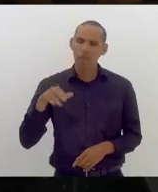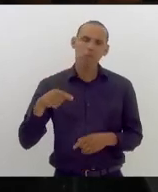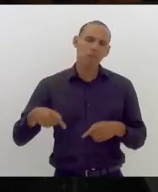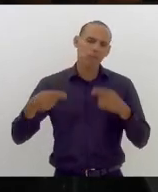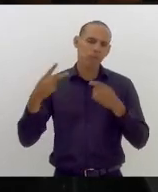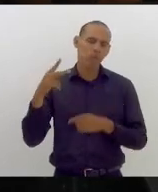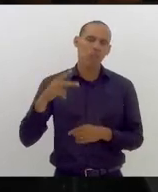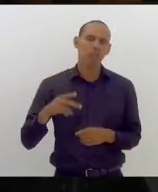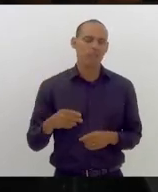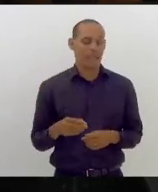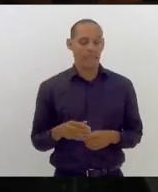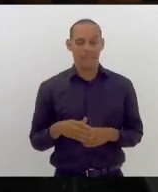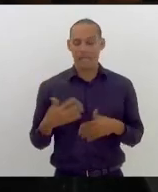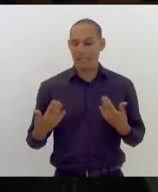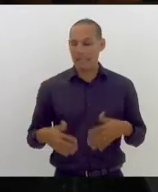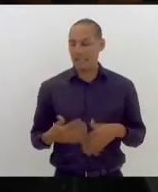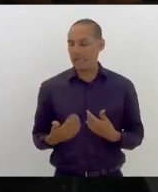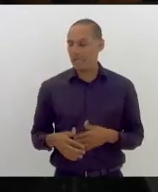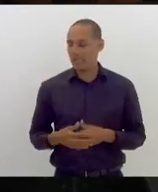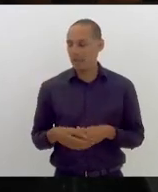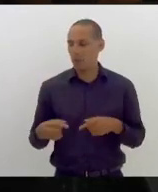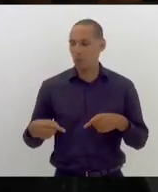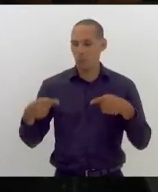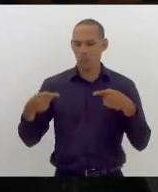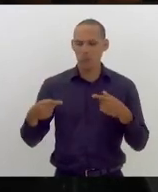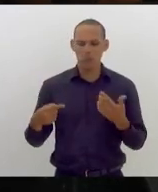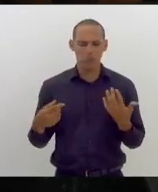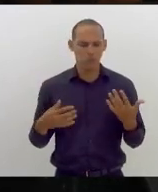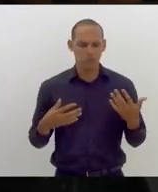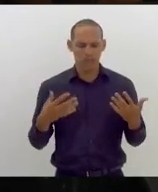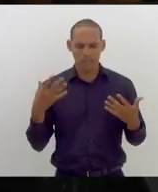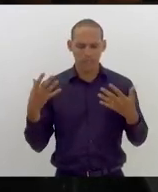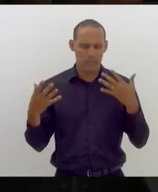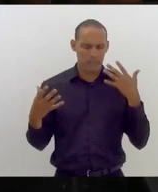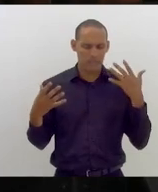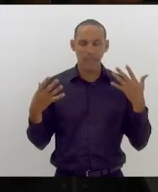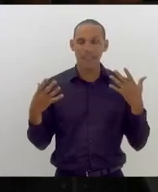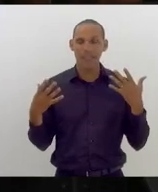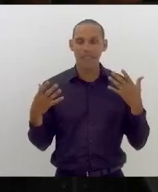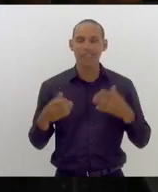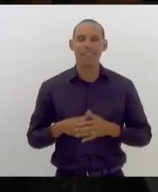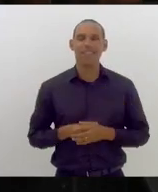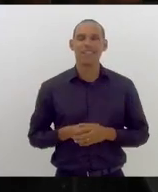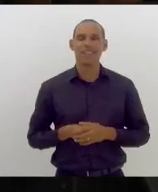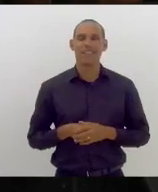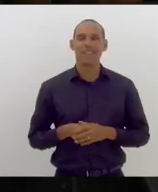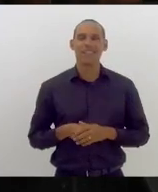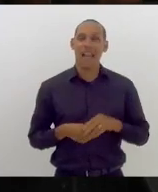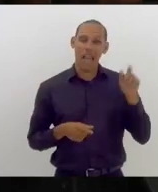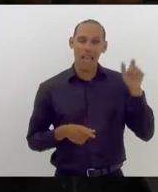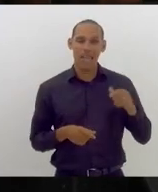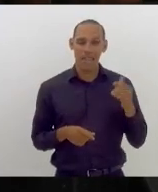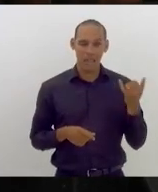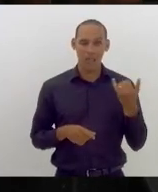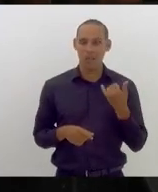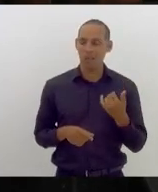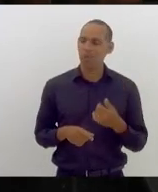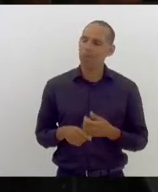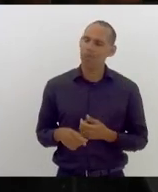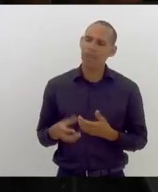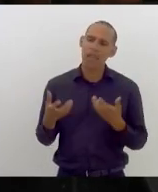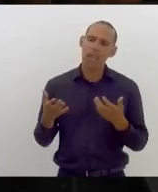para você. Eu falei, caramba, o que será que estão aprontando aí para mim? E ele falou, olha, eu queria que